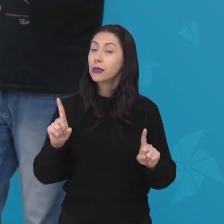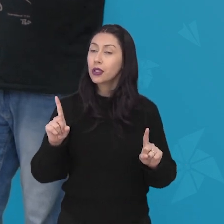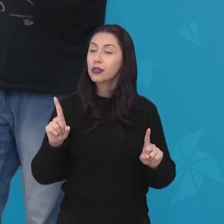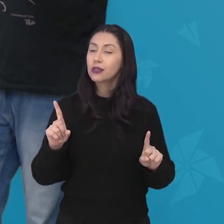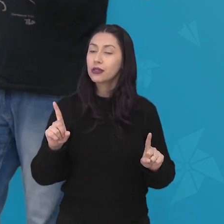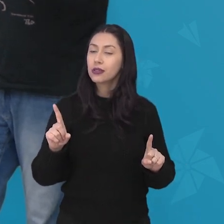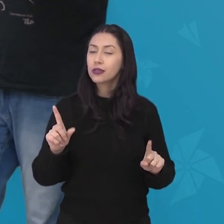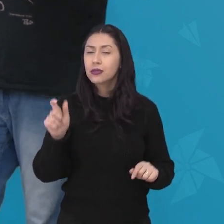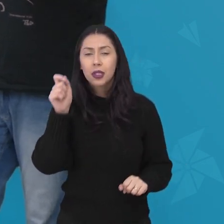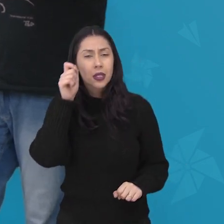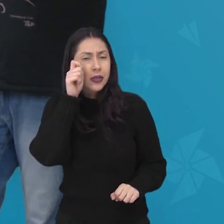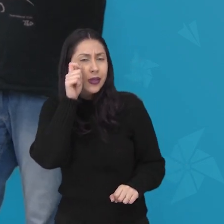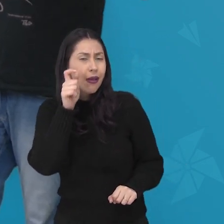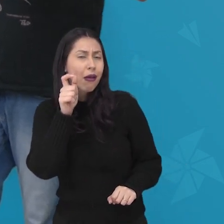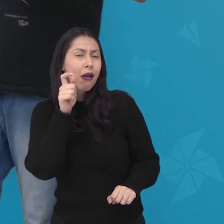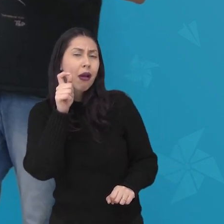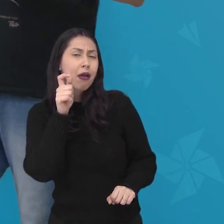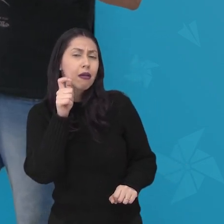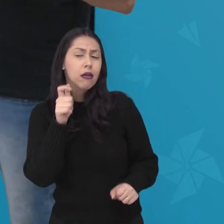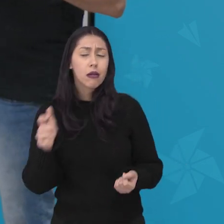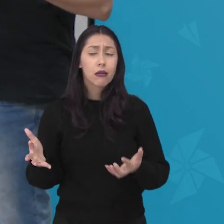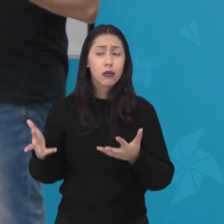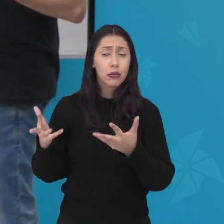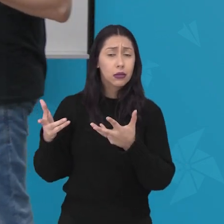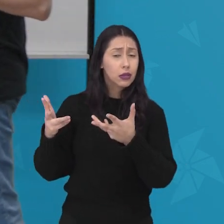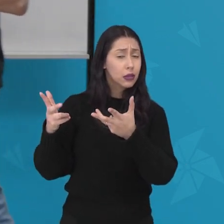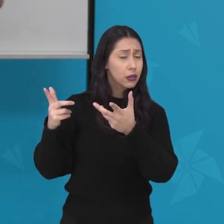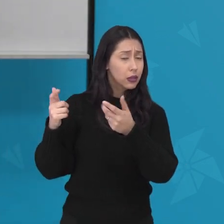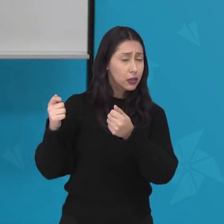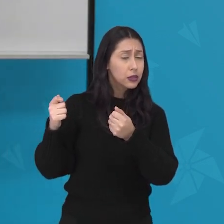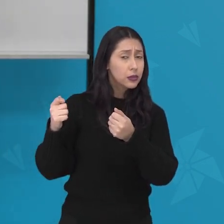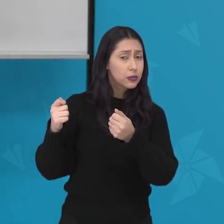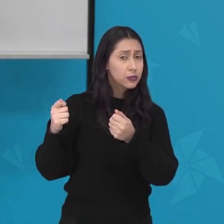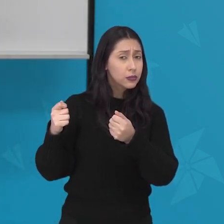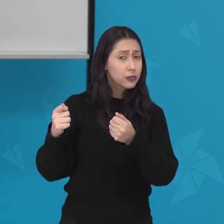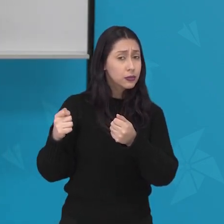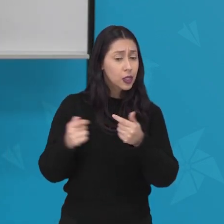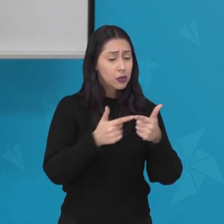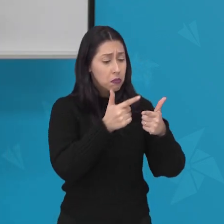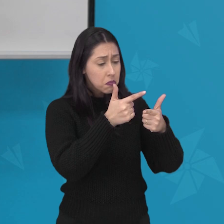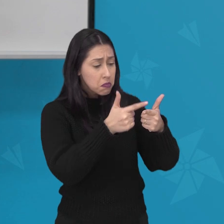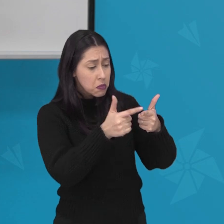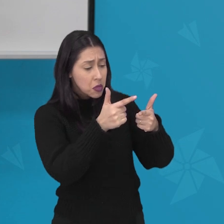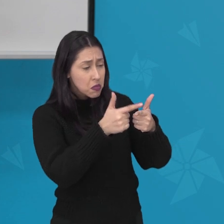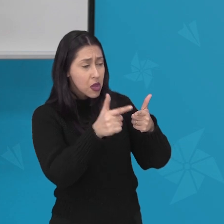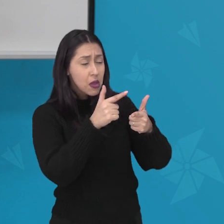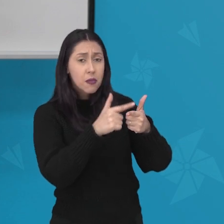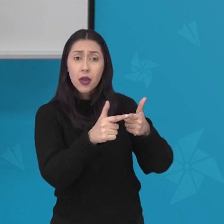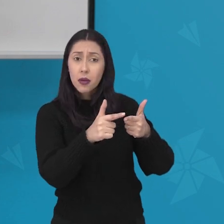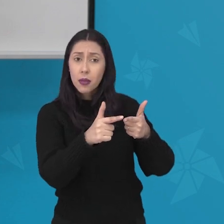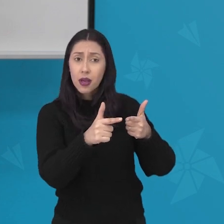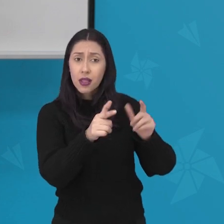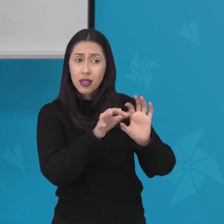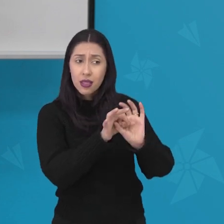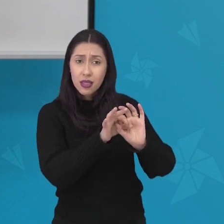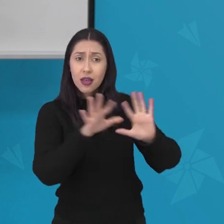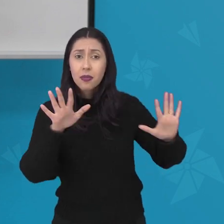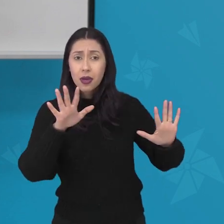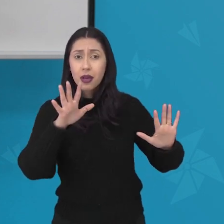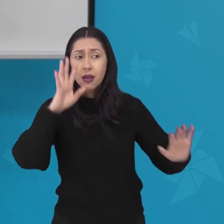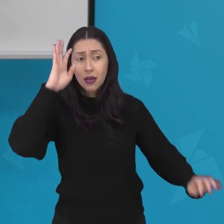mais interessante e mais qualificado para se pôr o problema da